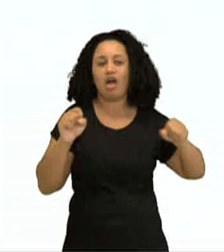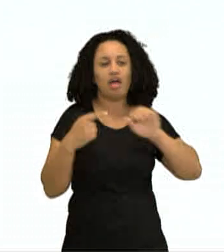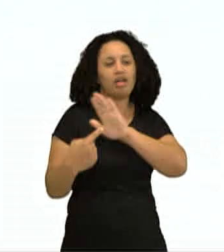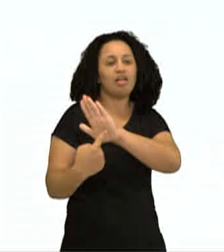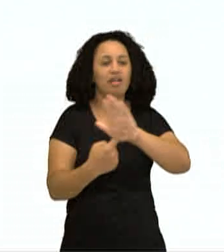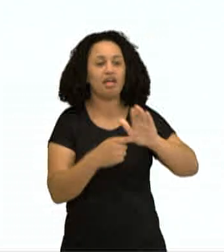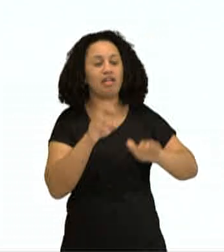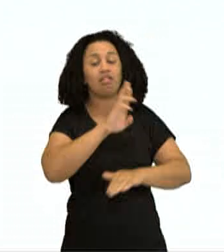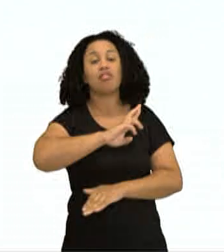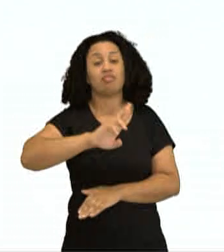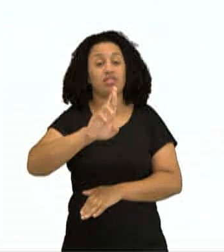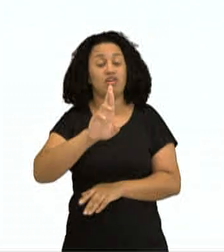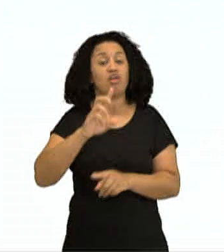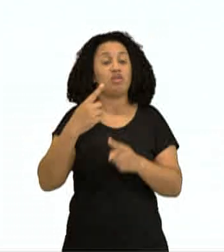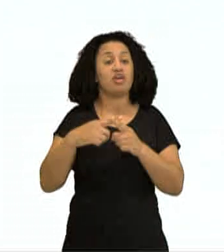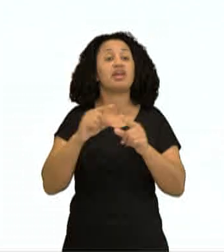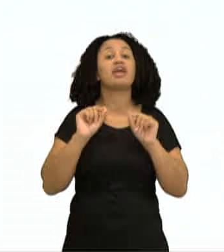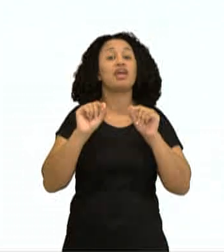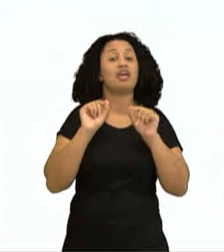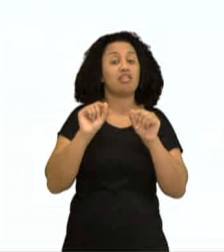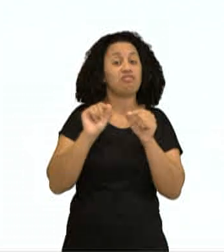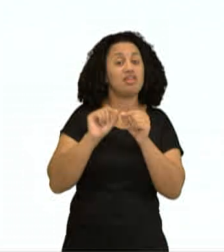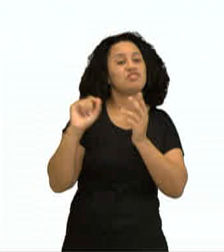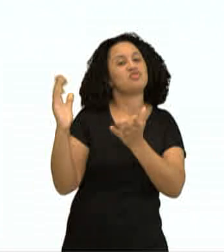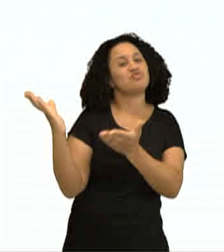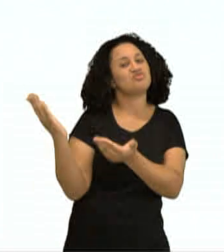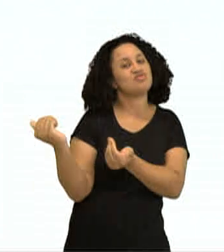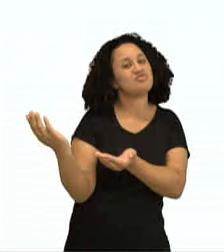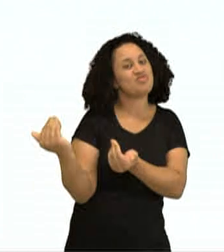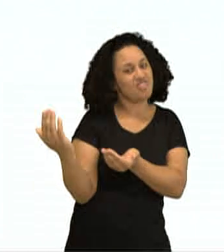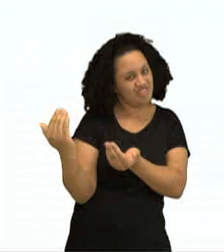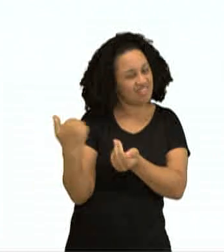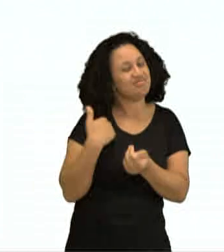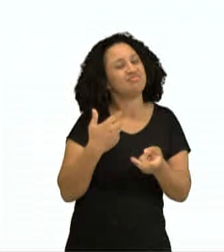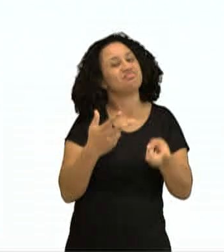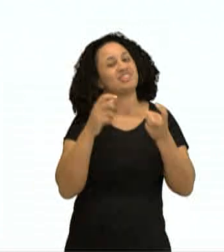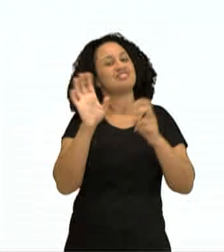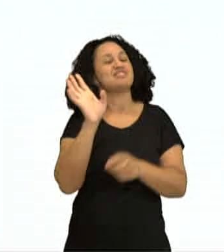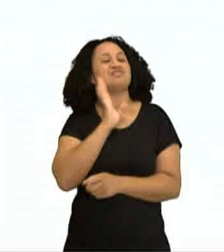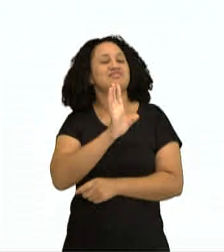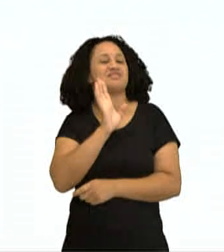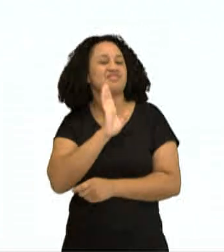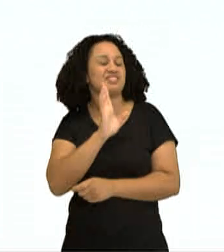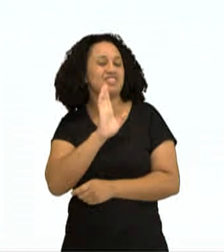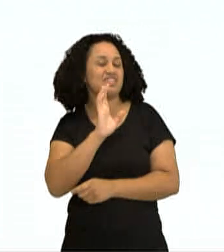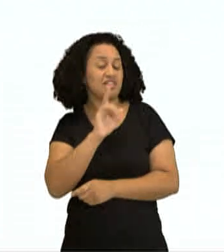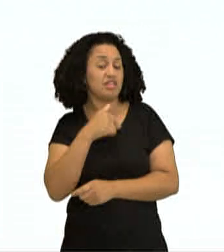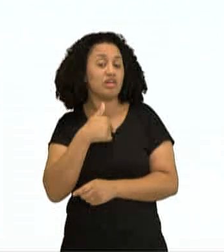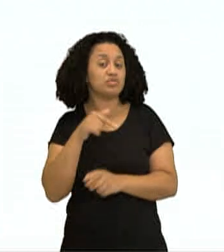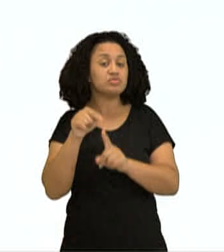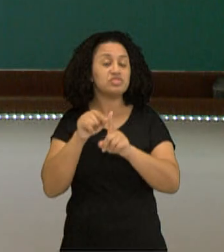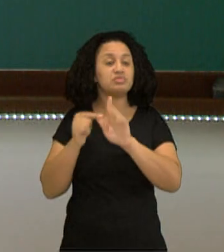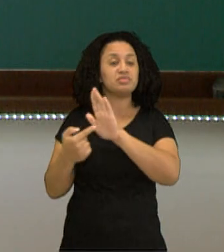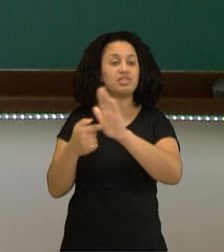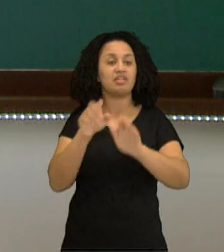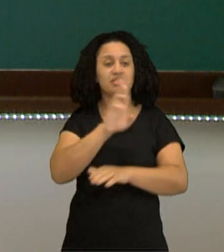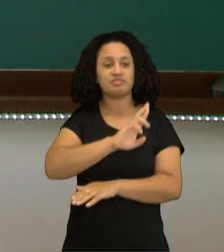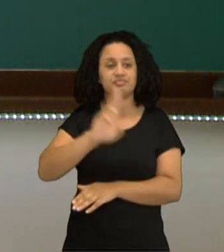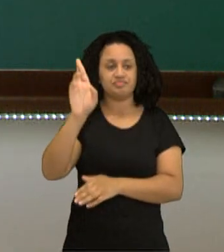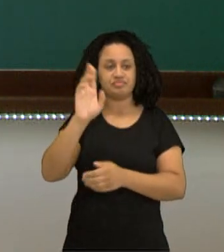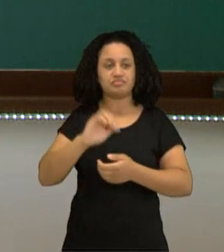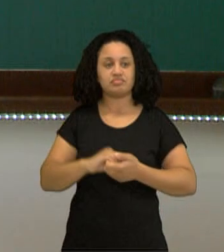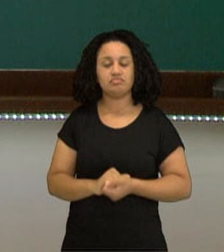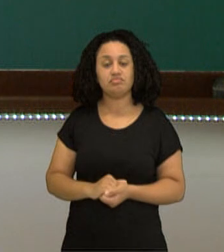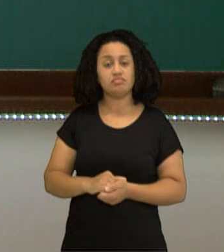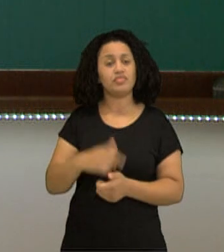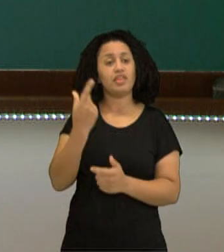religioso cujos protagonistas foram os jovens. Olha que legal, um flash mob religioso.